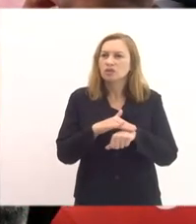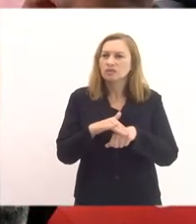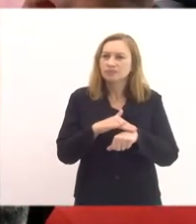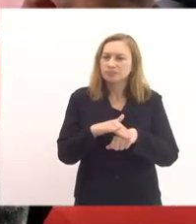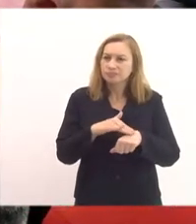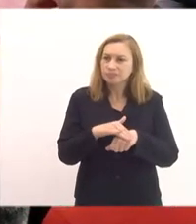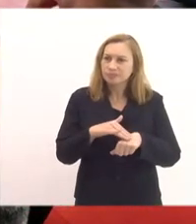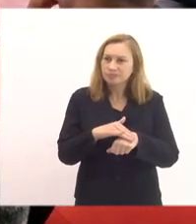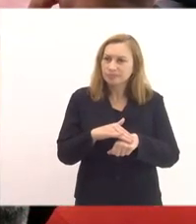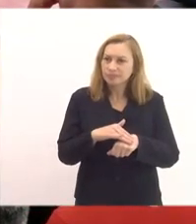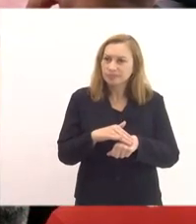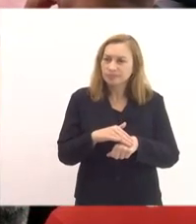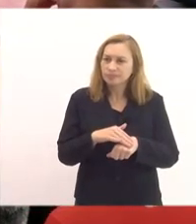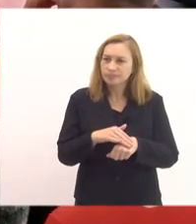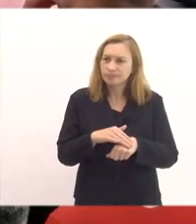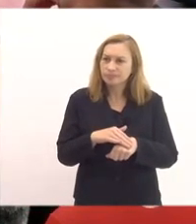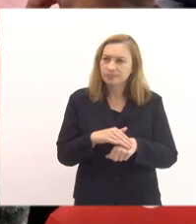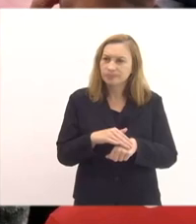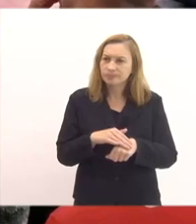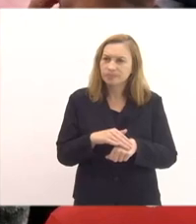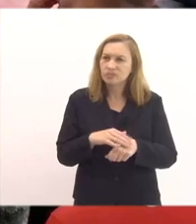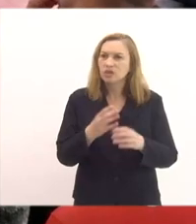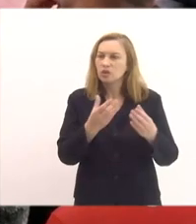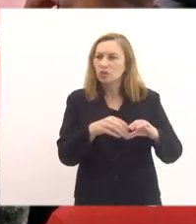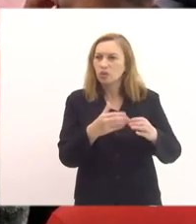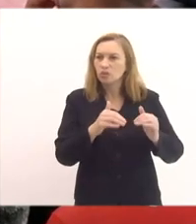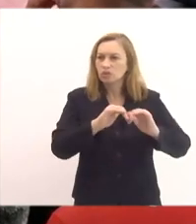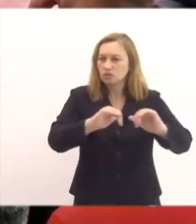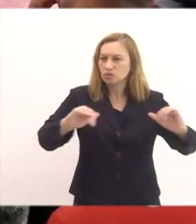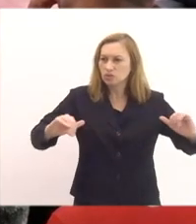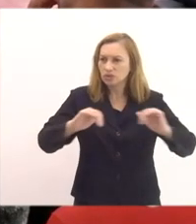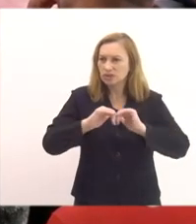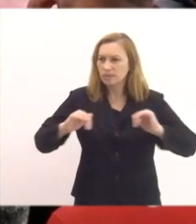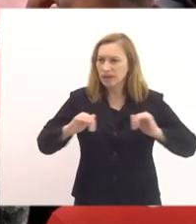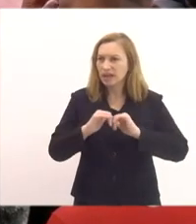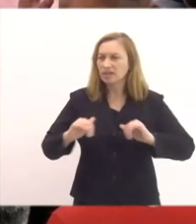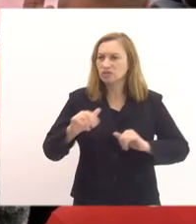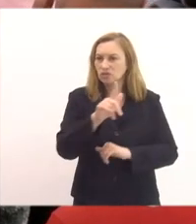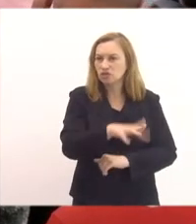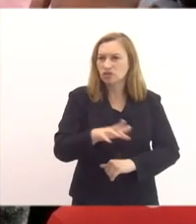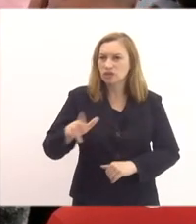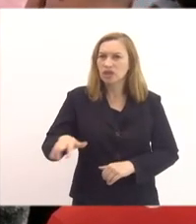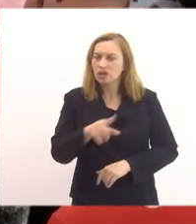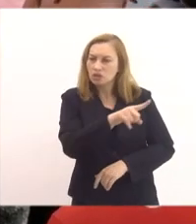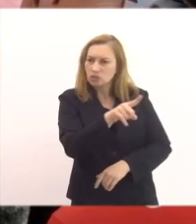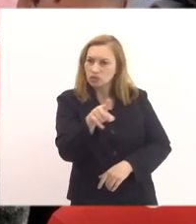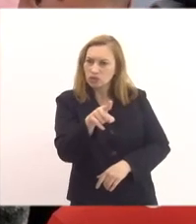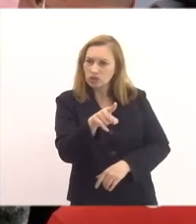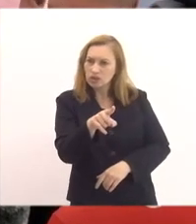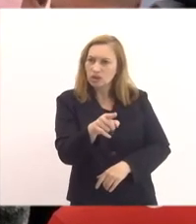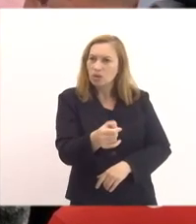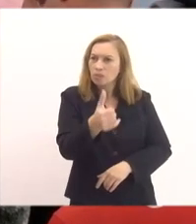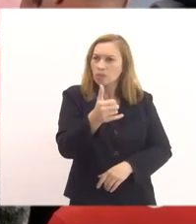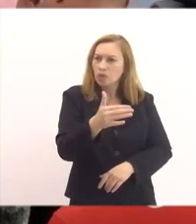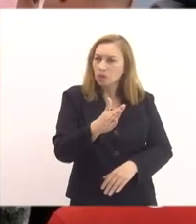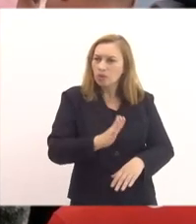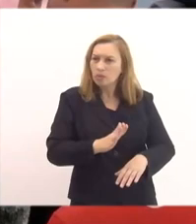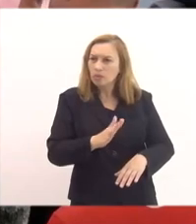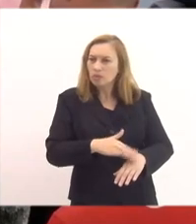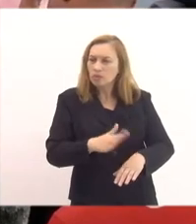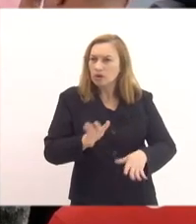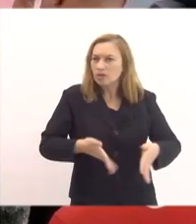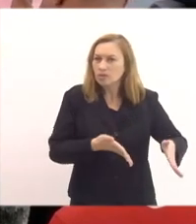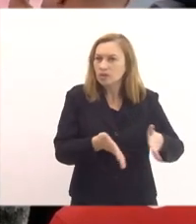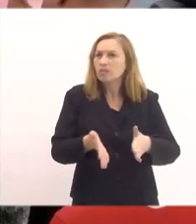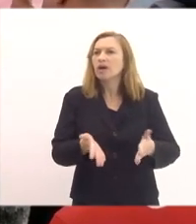Beleza. Capitão, assiste razão, capitão, que são concursos distintos, né? Tá. 12 e 14. O de vocês, um pouco mais de luz. Sim.